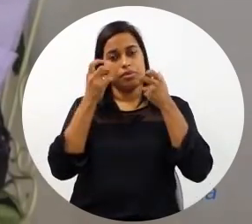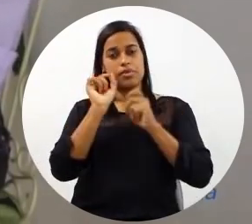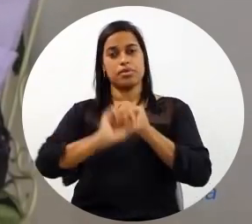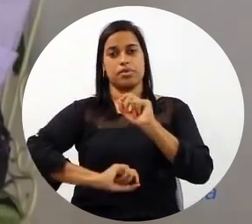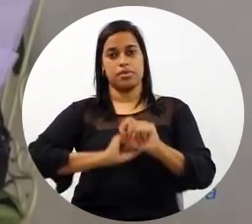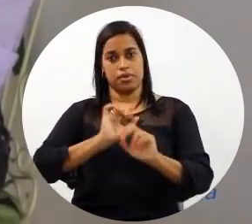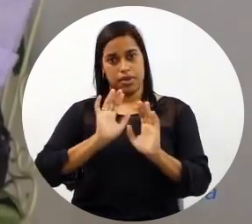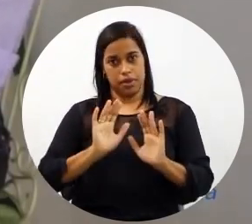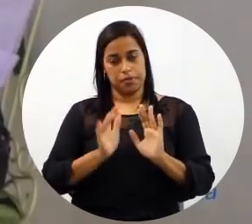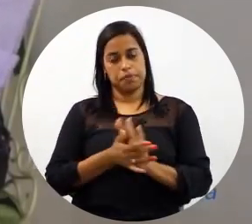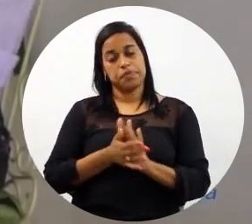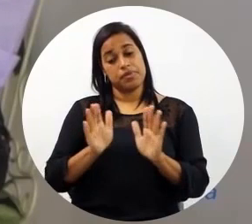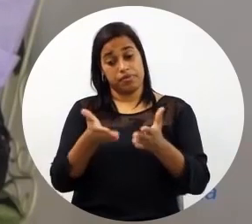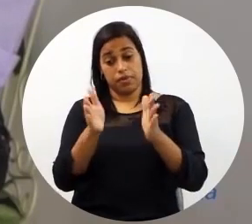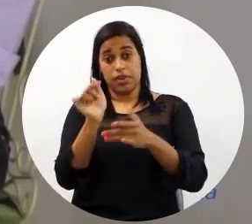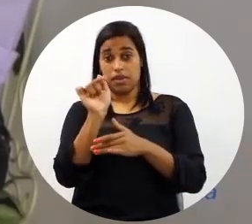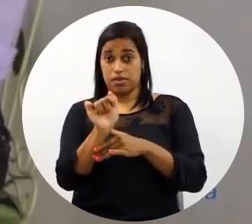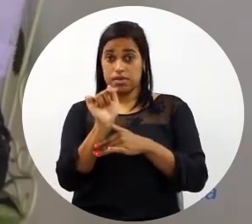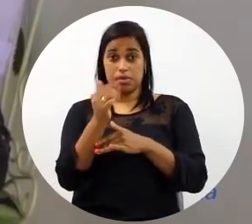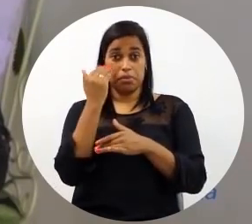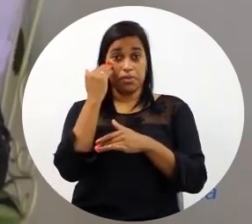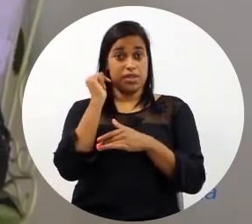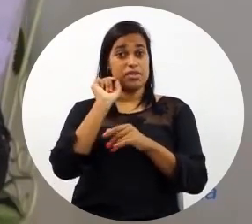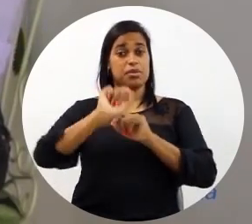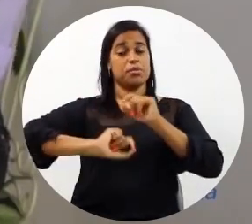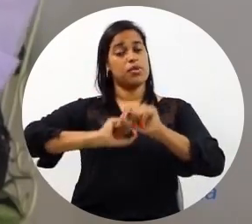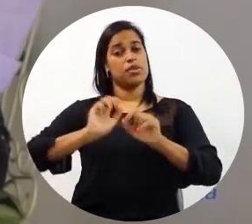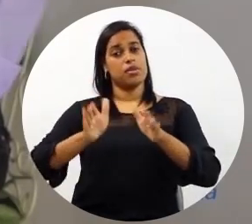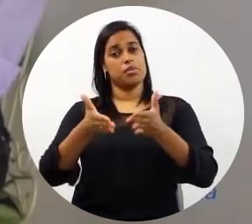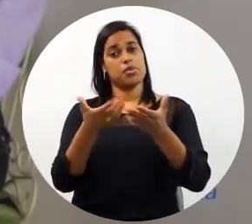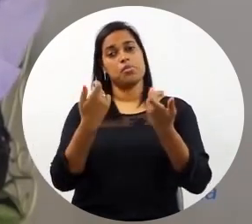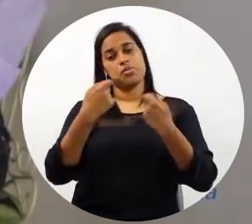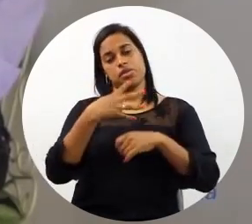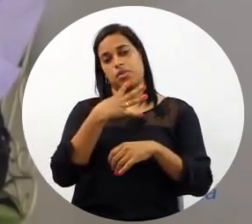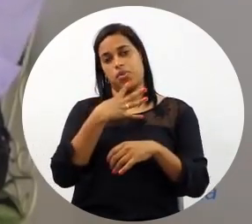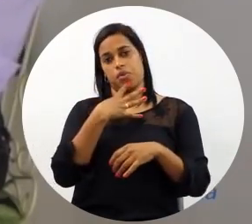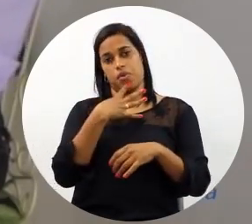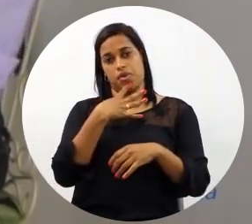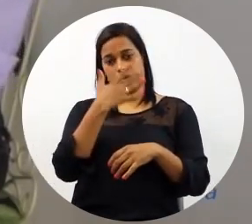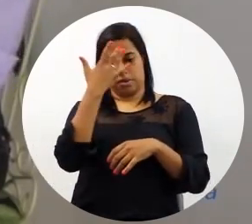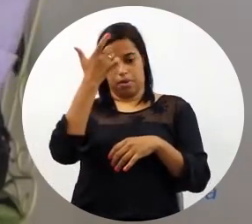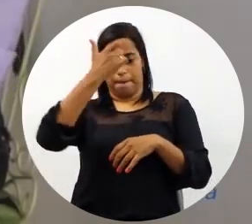que a motivação, para eu saber o que é que me motiva, eu tenho que me conhecer.